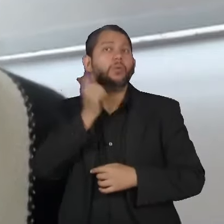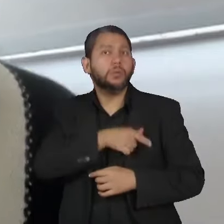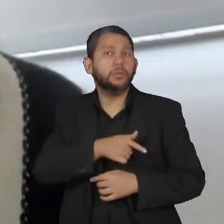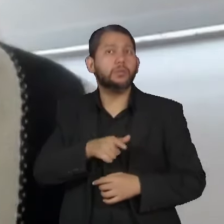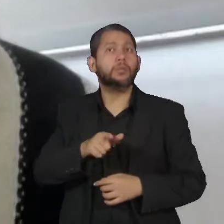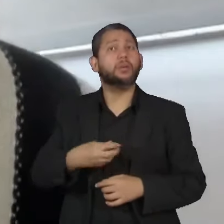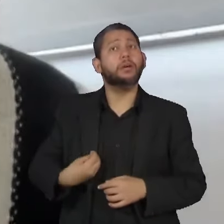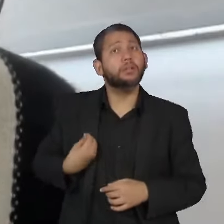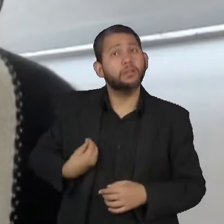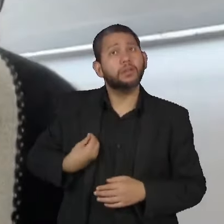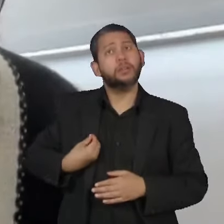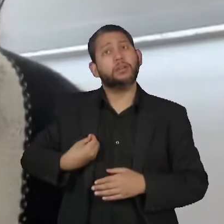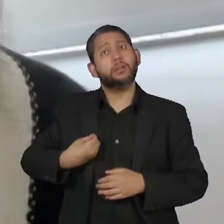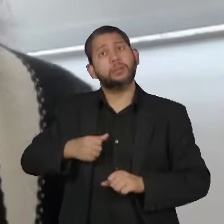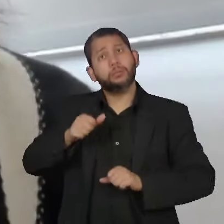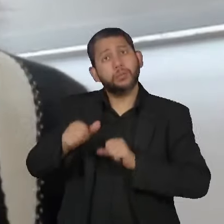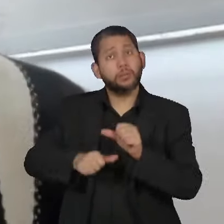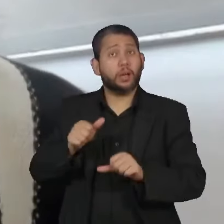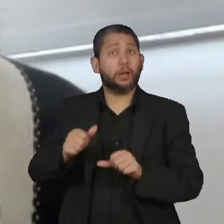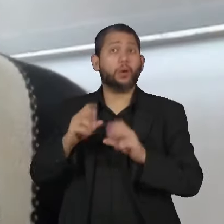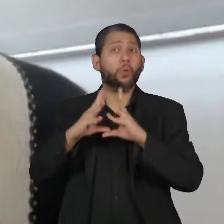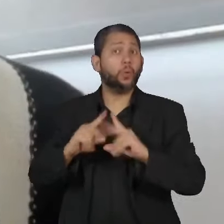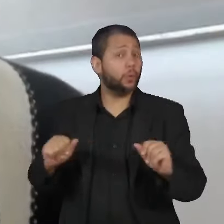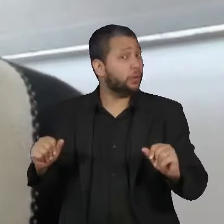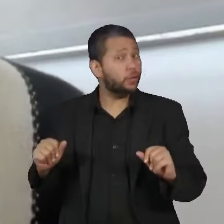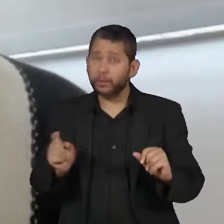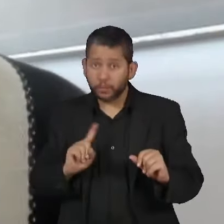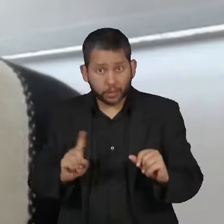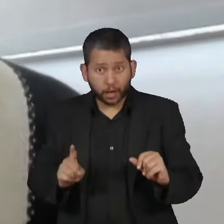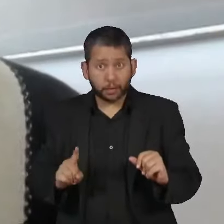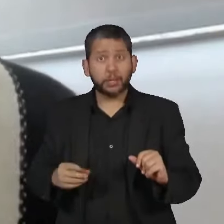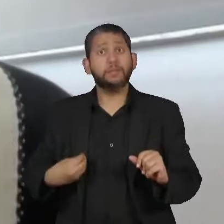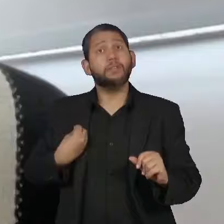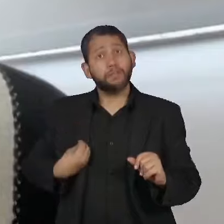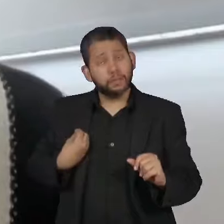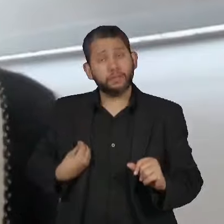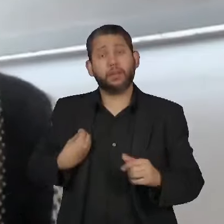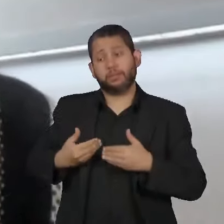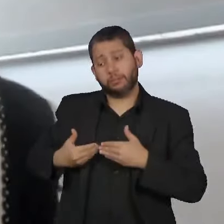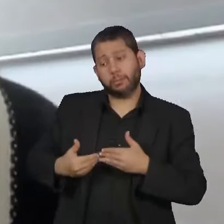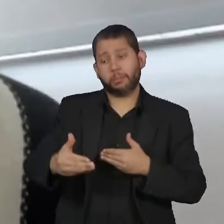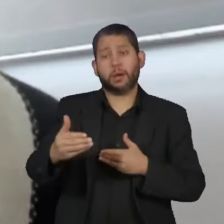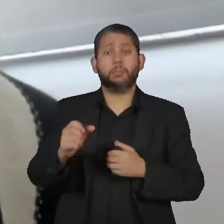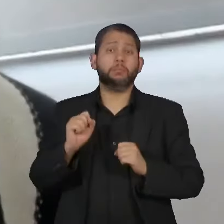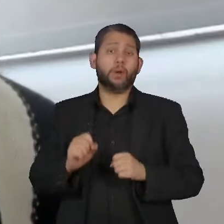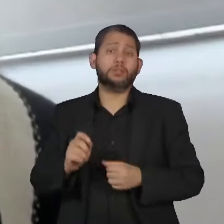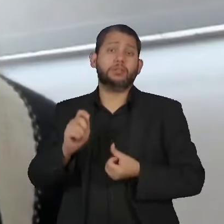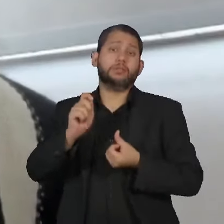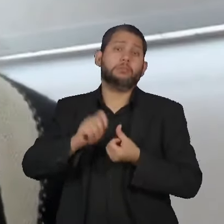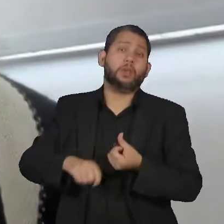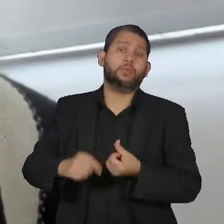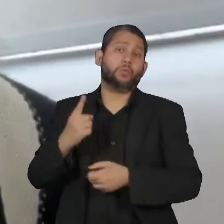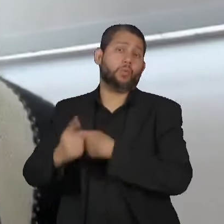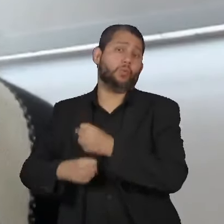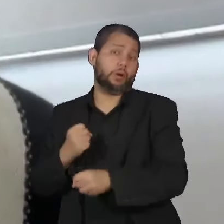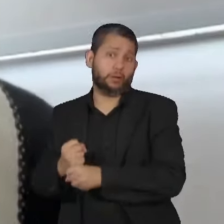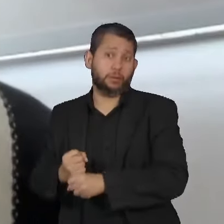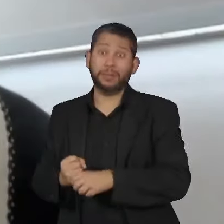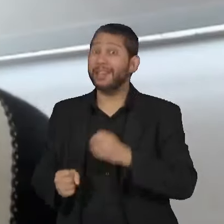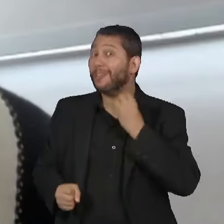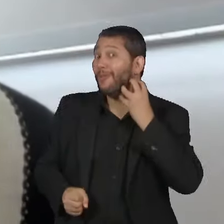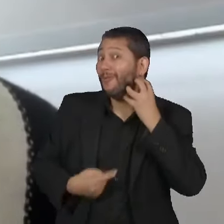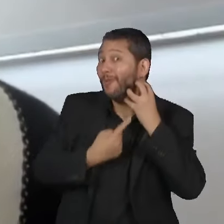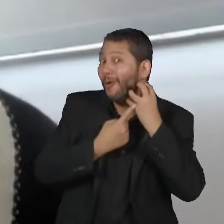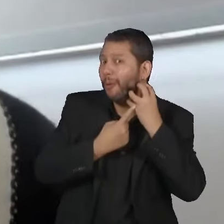vida do paciente. O paciente geralmente não tem cura, ele vai sobreviver pouco tempo, 6 meses, 1 ano. Para o linfoma, principalmente linfoma ao